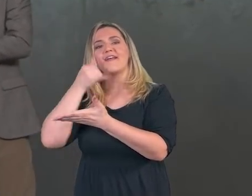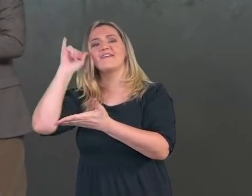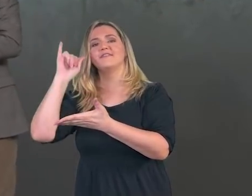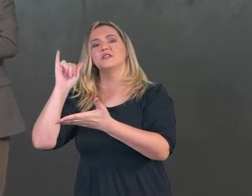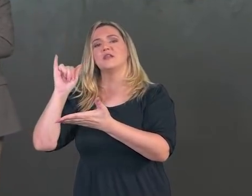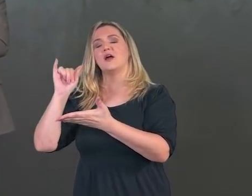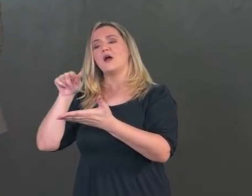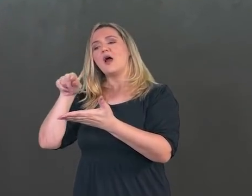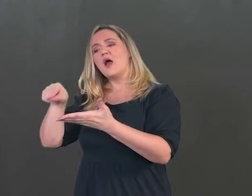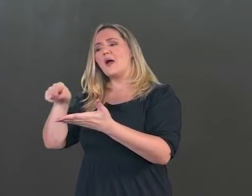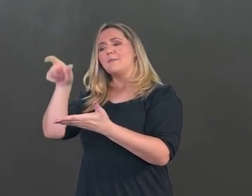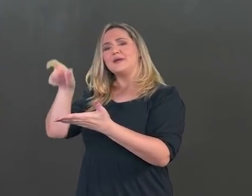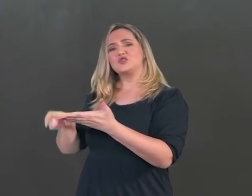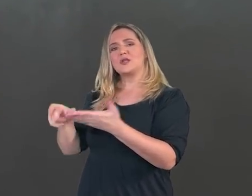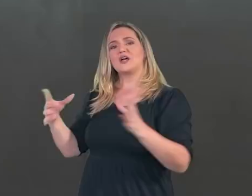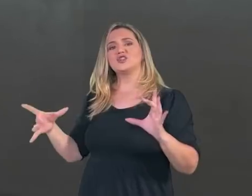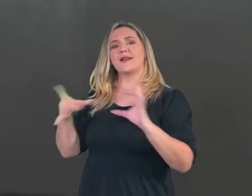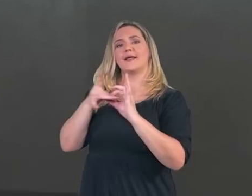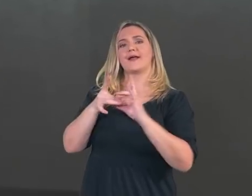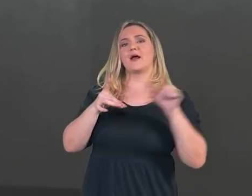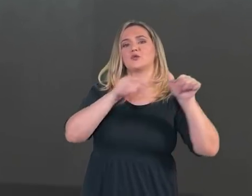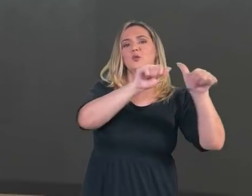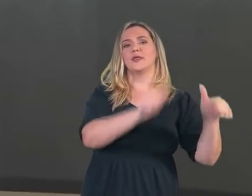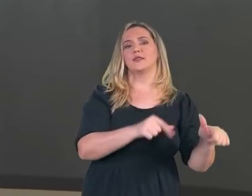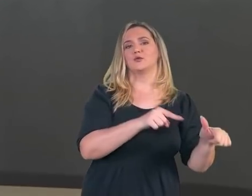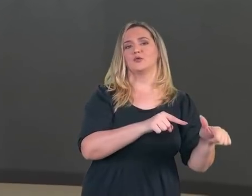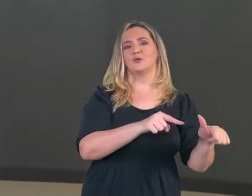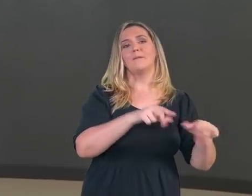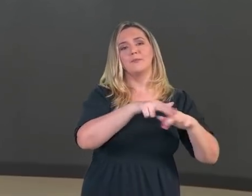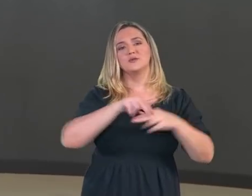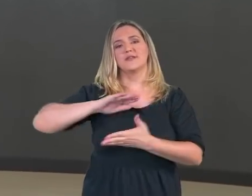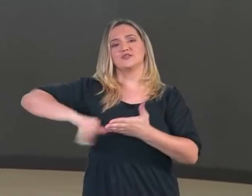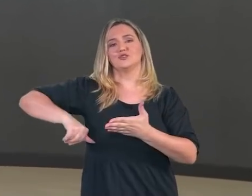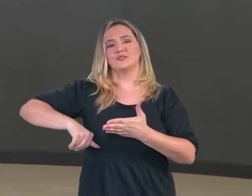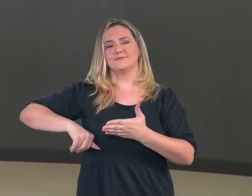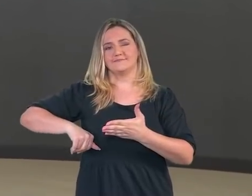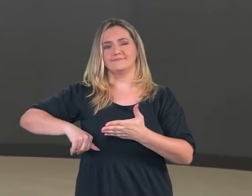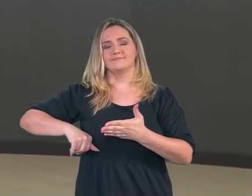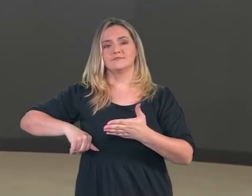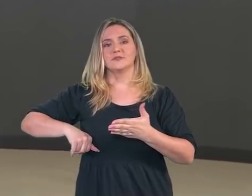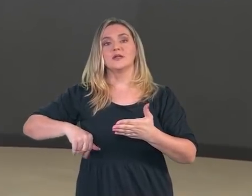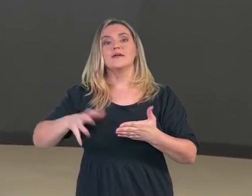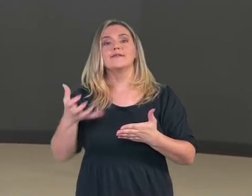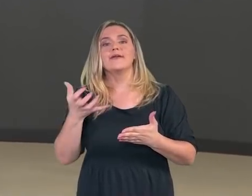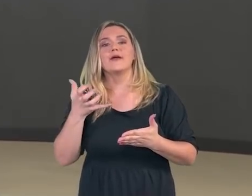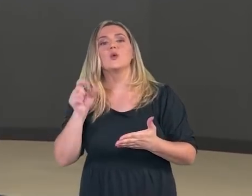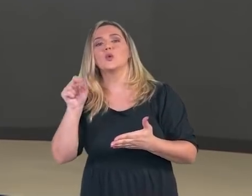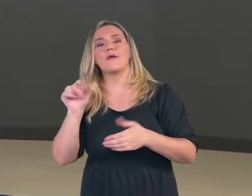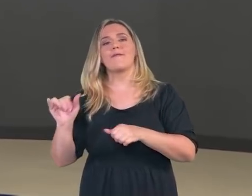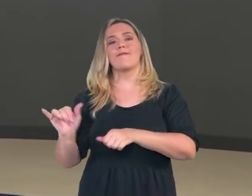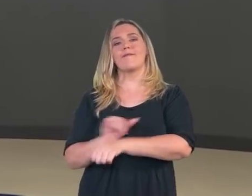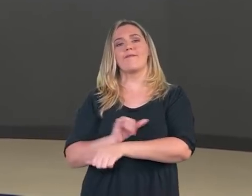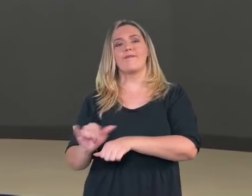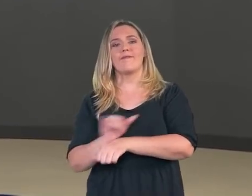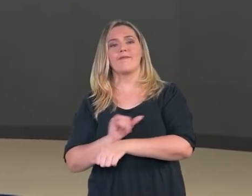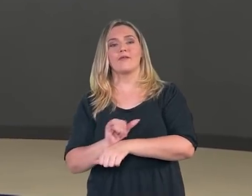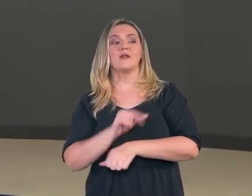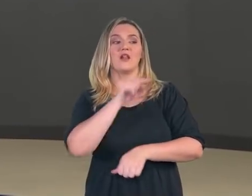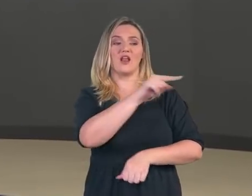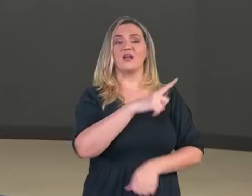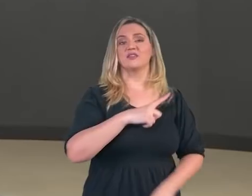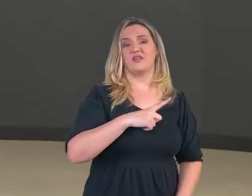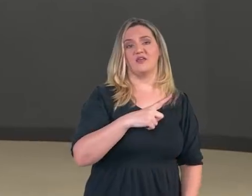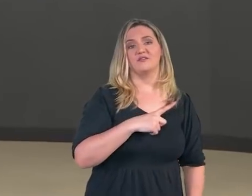Babilônia. Ou seja, na versão de Daniel, os deuses da Babilônia, eles sim que tiveram seu nome trocado